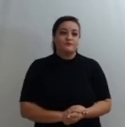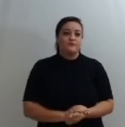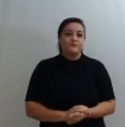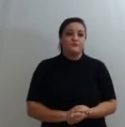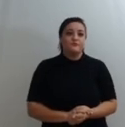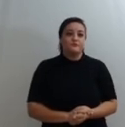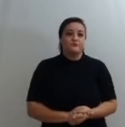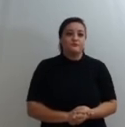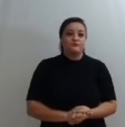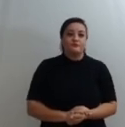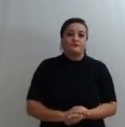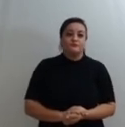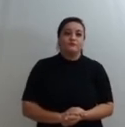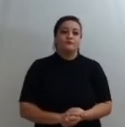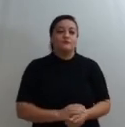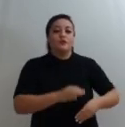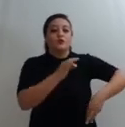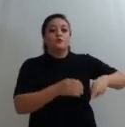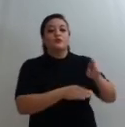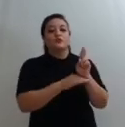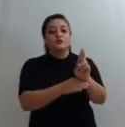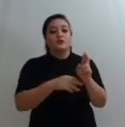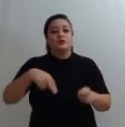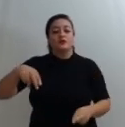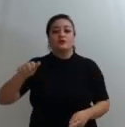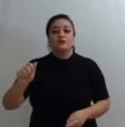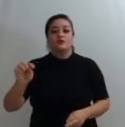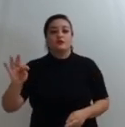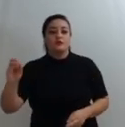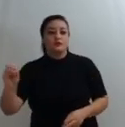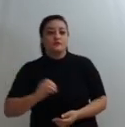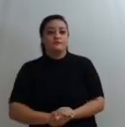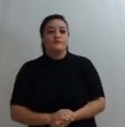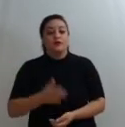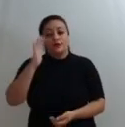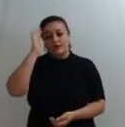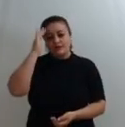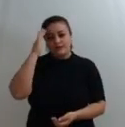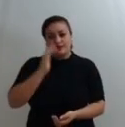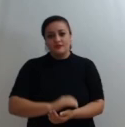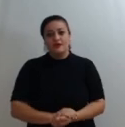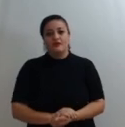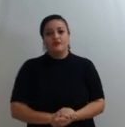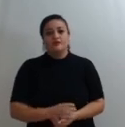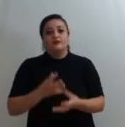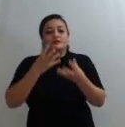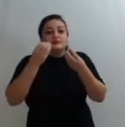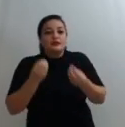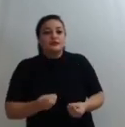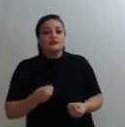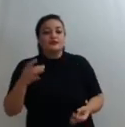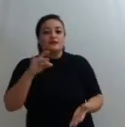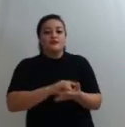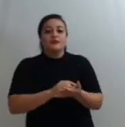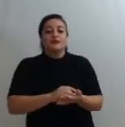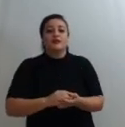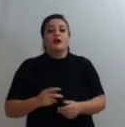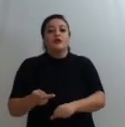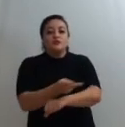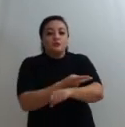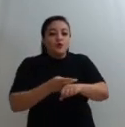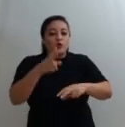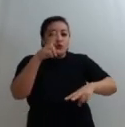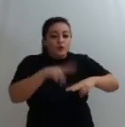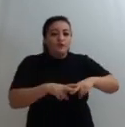O eminente relator, ministro Nefo Cordeiro, nesse quesito, adotou o entendimento de que, sendo admitida a validade da ordem de busca e apreensão dos aparelhos de telefonia,